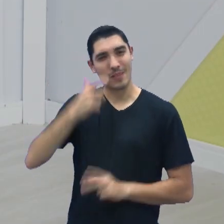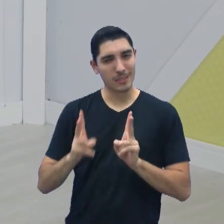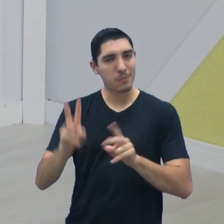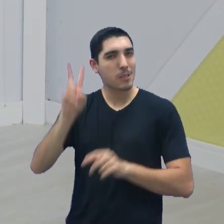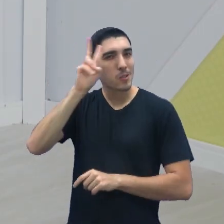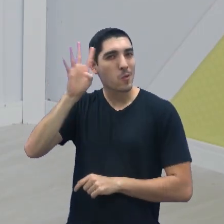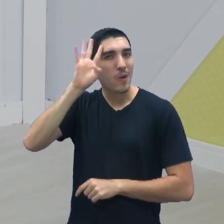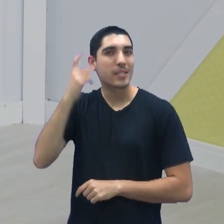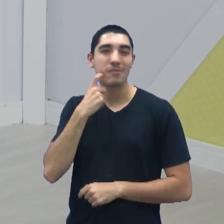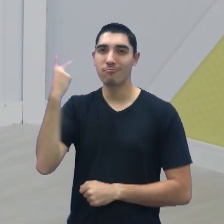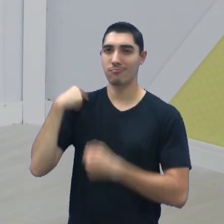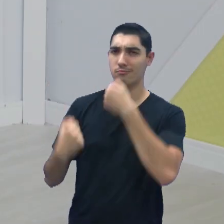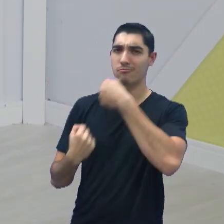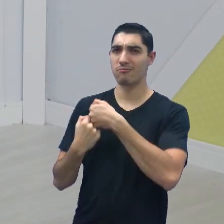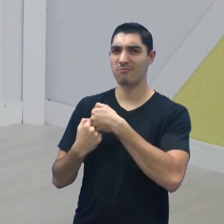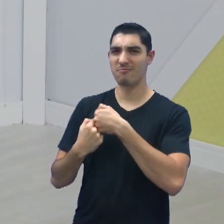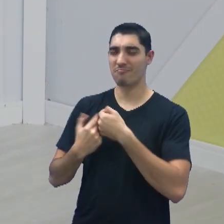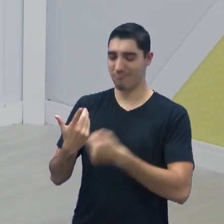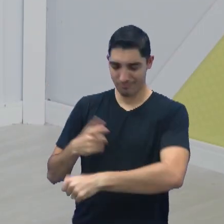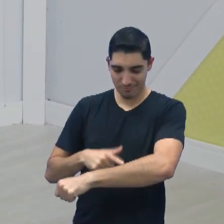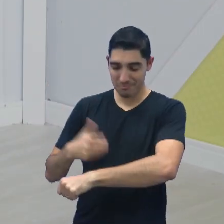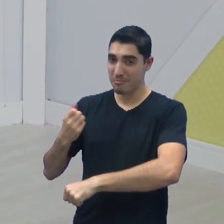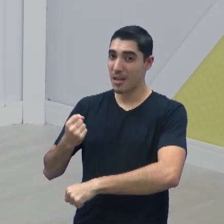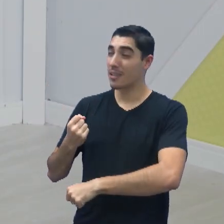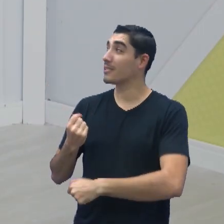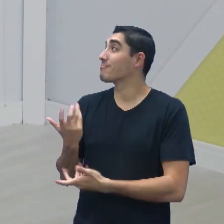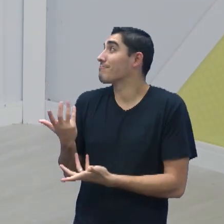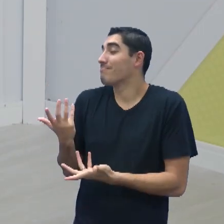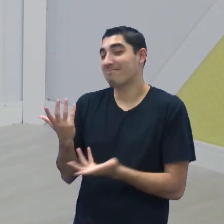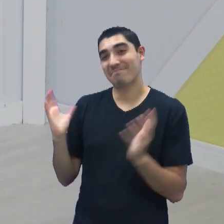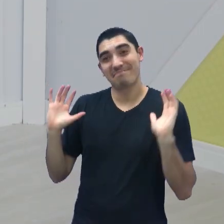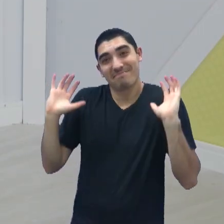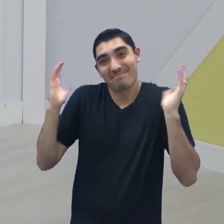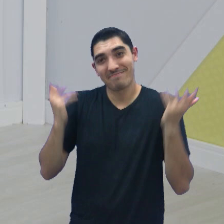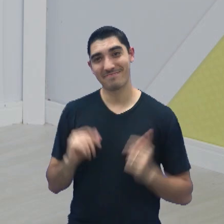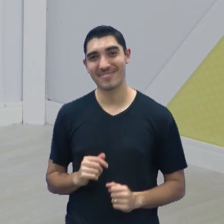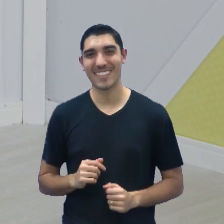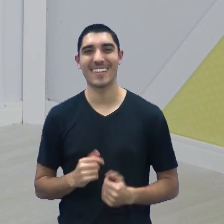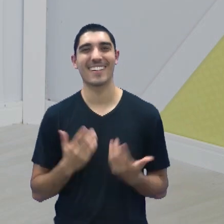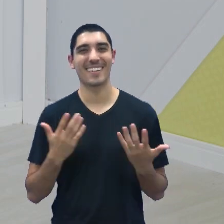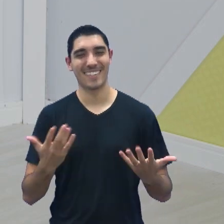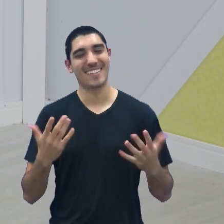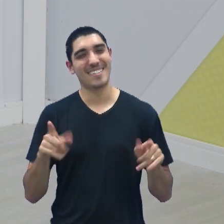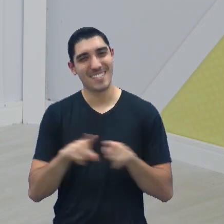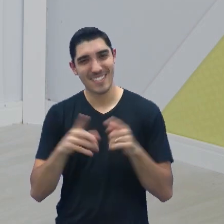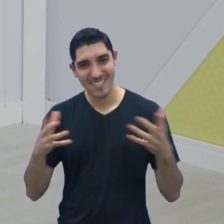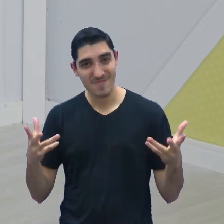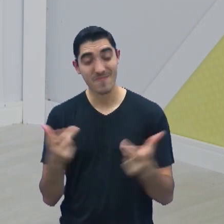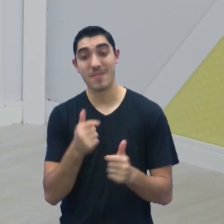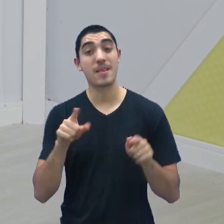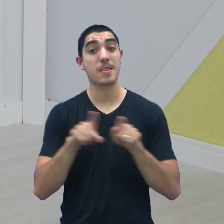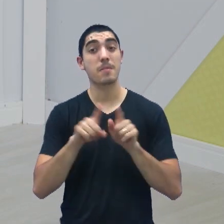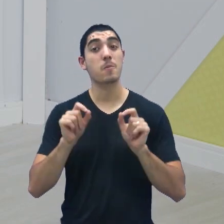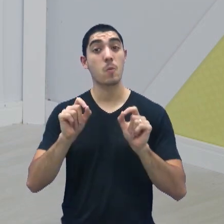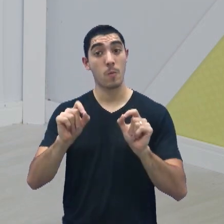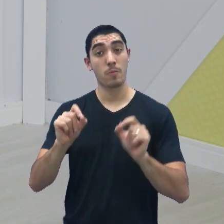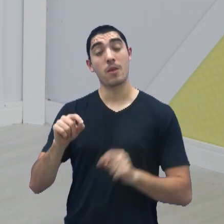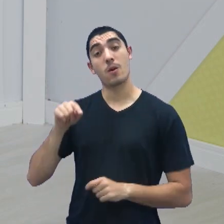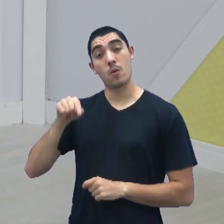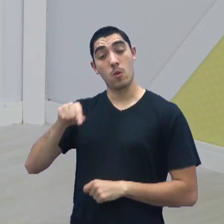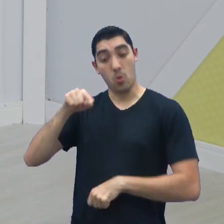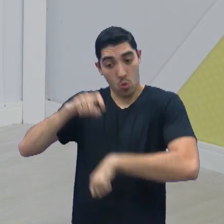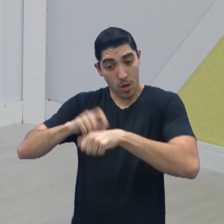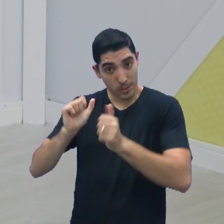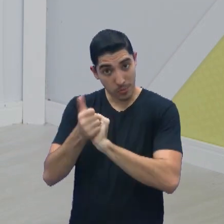e sexta. Luizão, você tá bem branco aí? O que tá acontecendo? Tá assustado? Que beleza, hein? E olha só, a gente começa o Hora do Esporte falando de